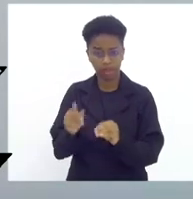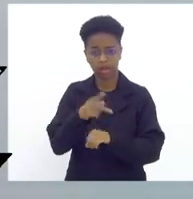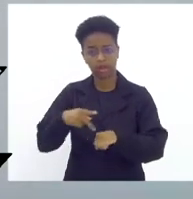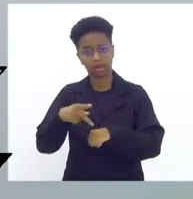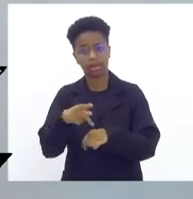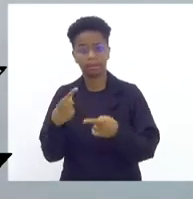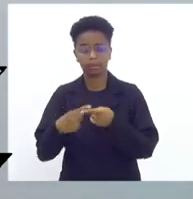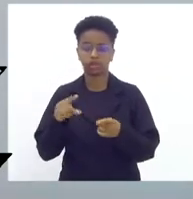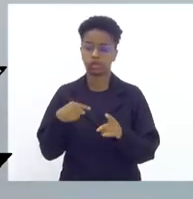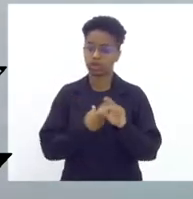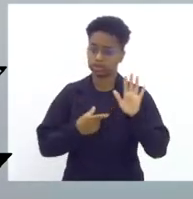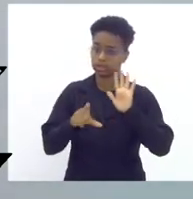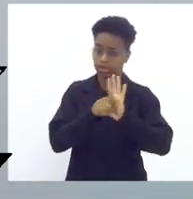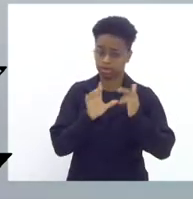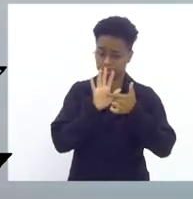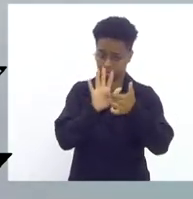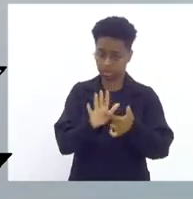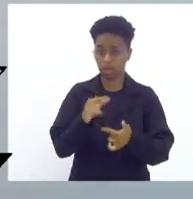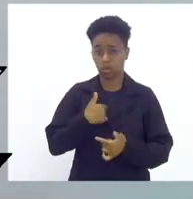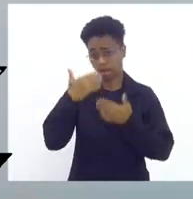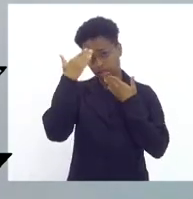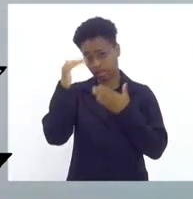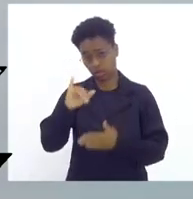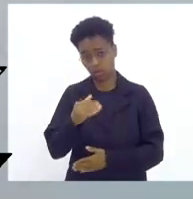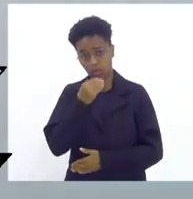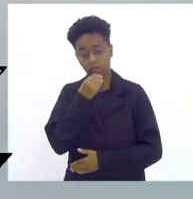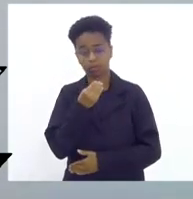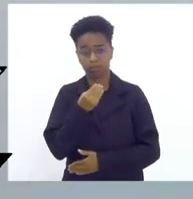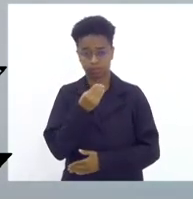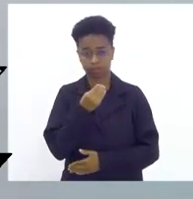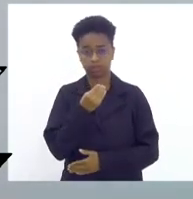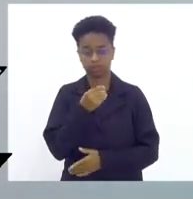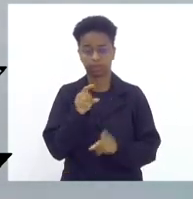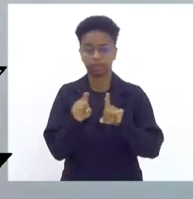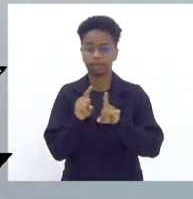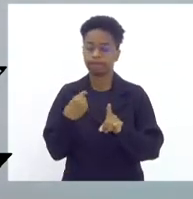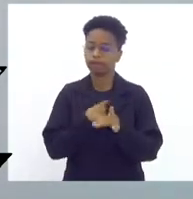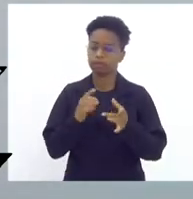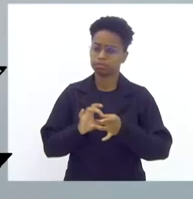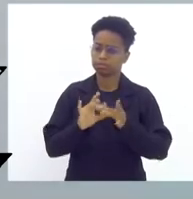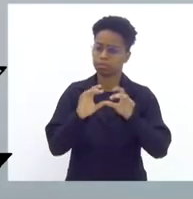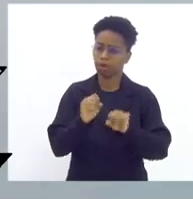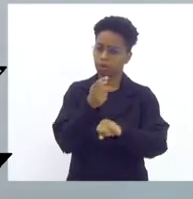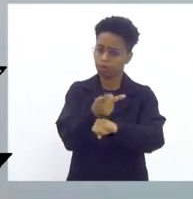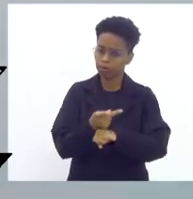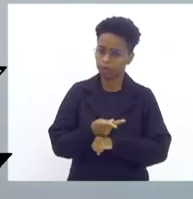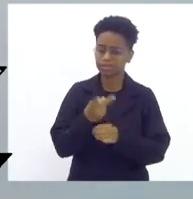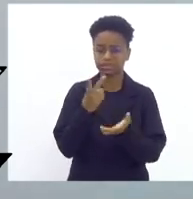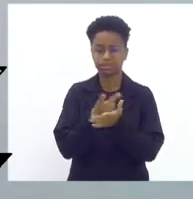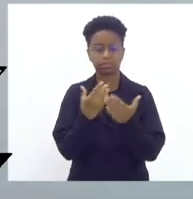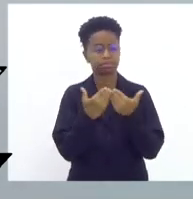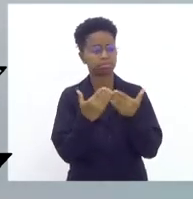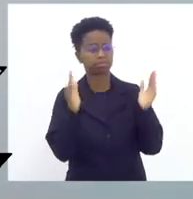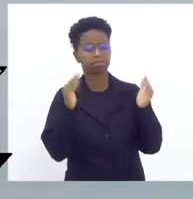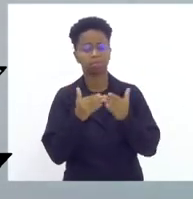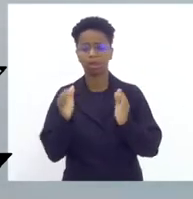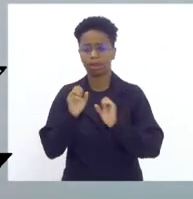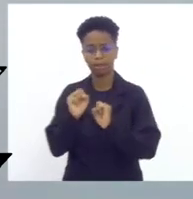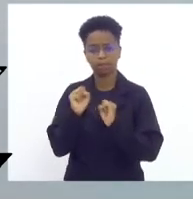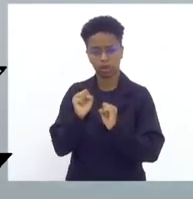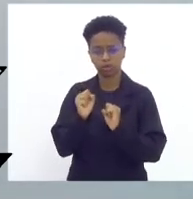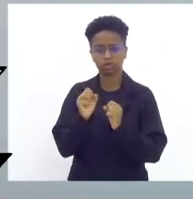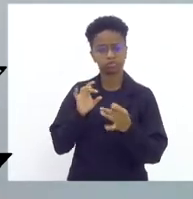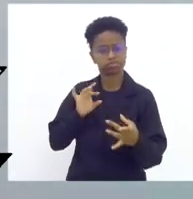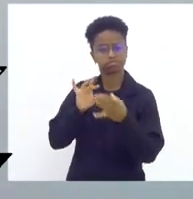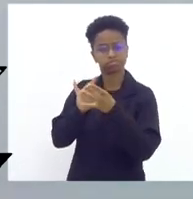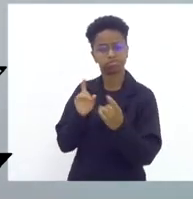nossa lei consagro então agradeço a oportunidade estamos à disposição sempre com as portas abertas para a gente trabalhar